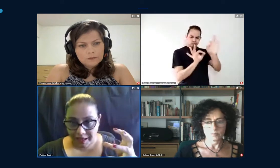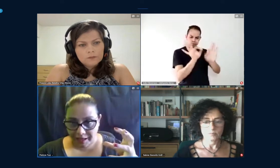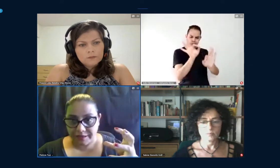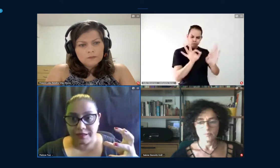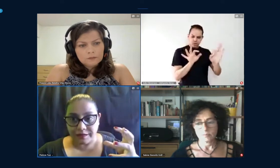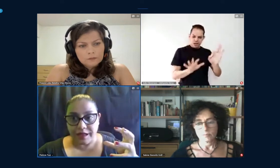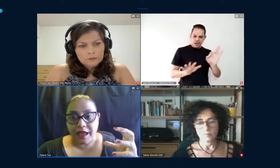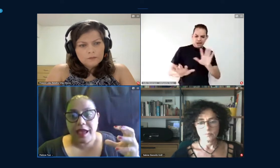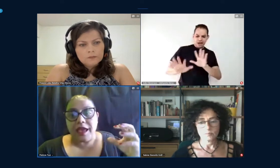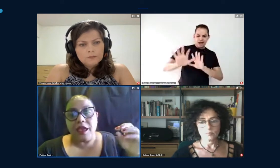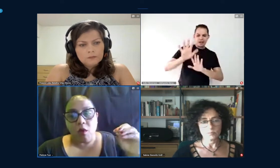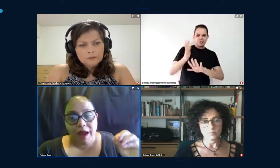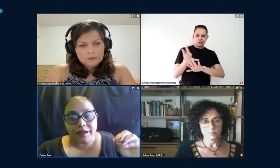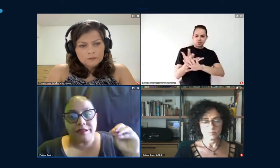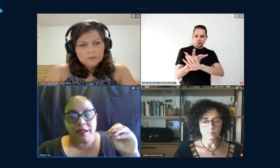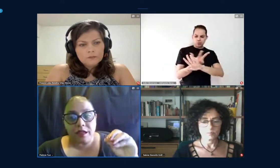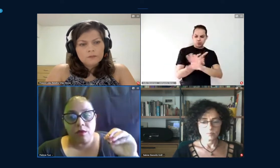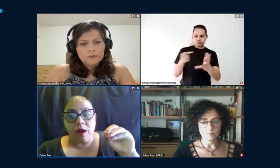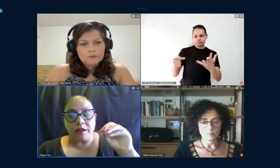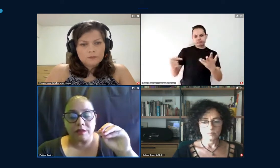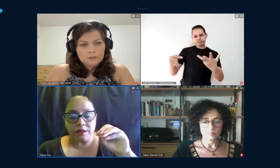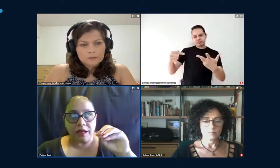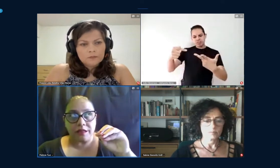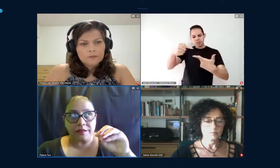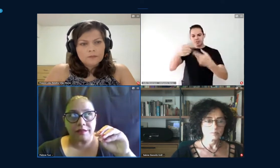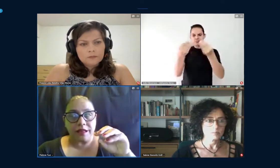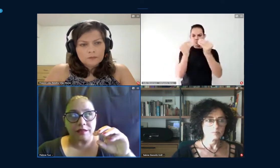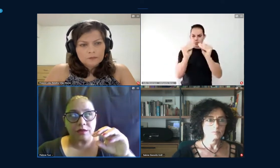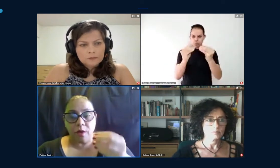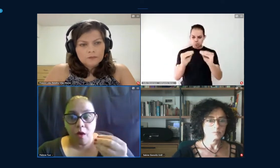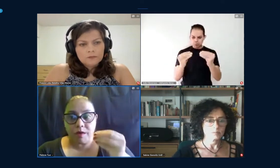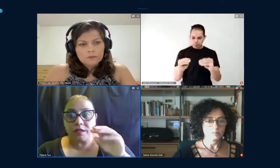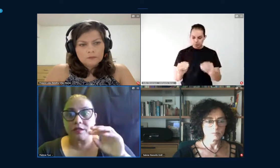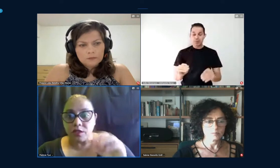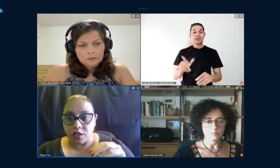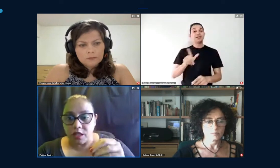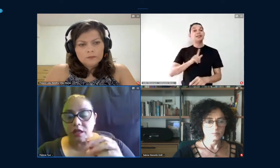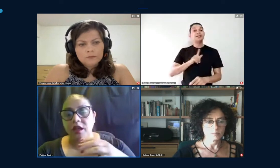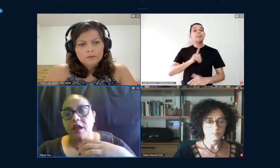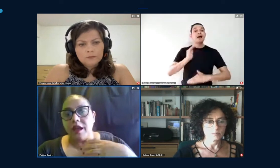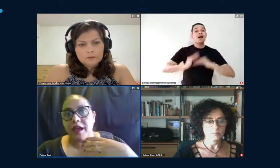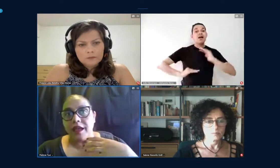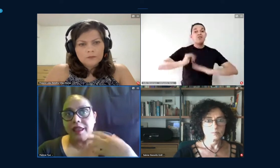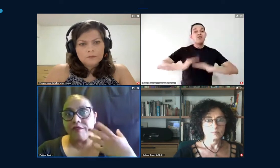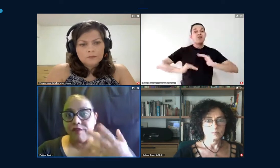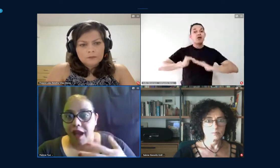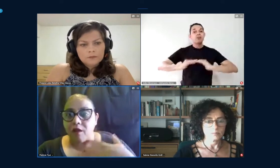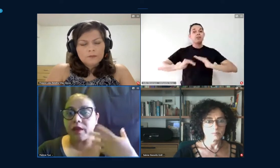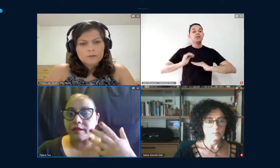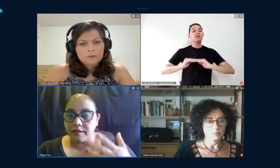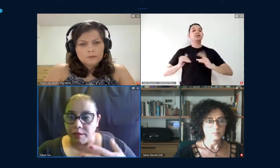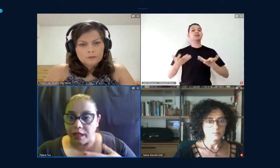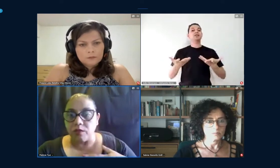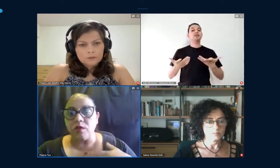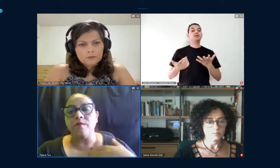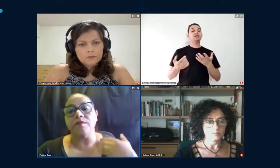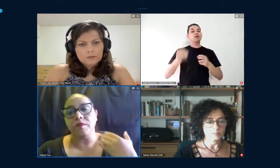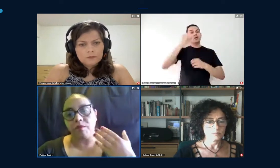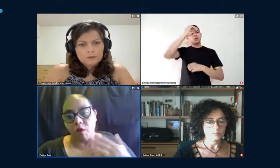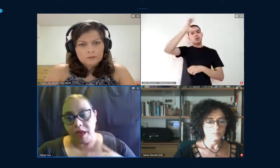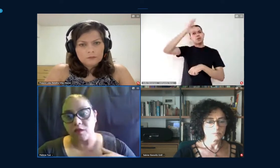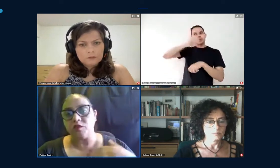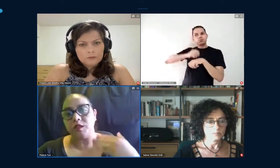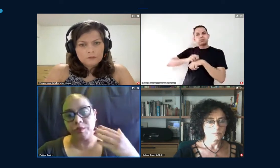competências e quais seriam as formas de levar conhecimento